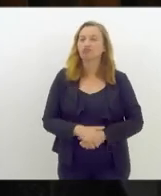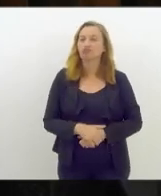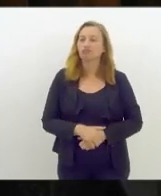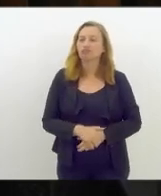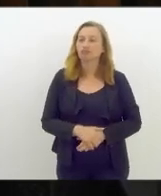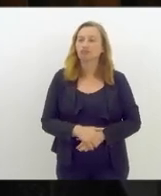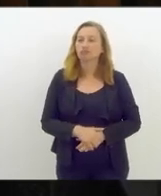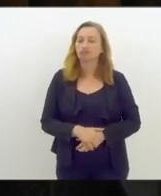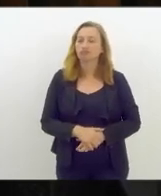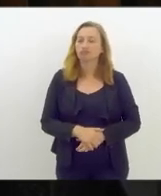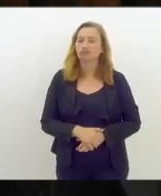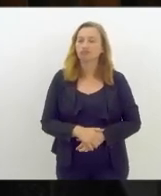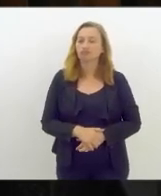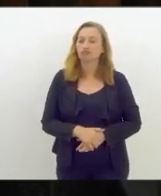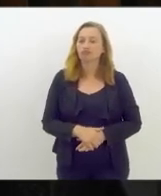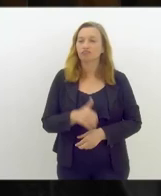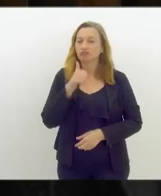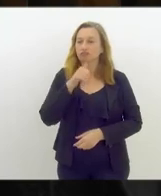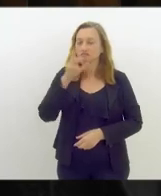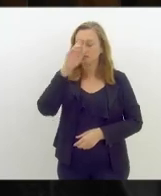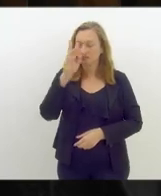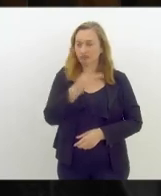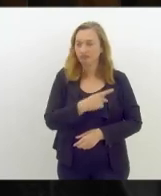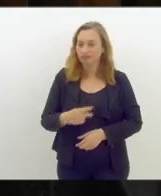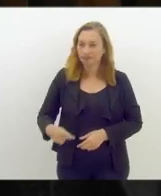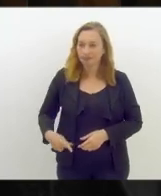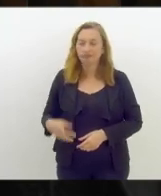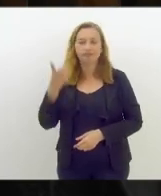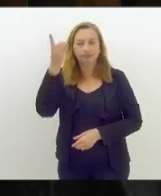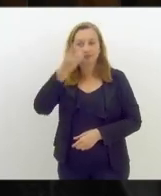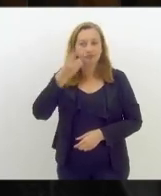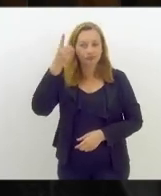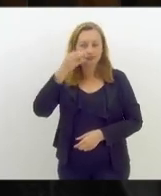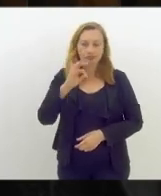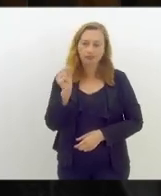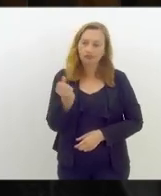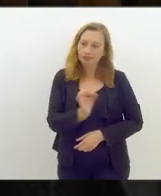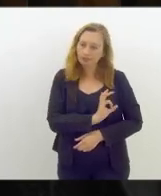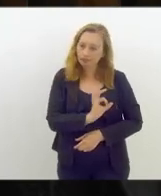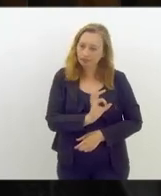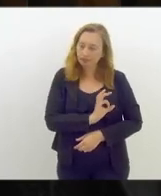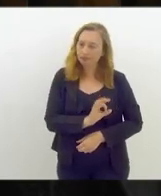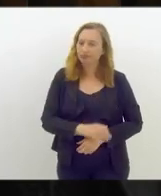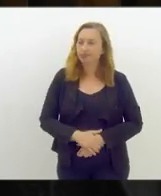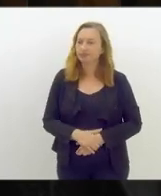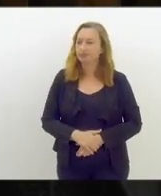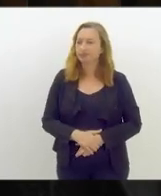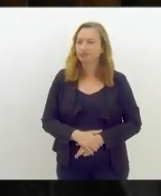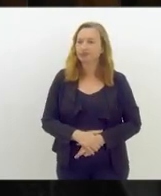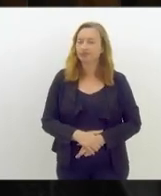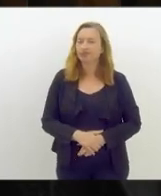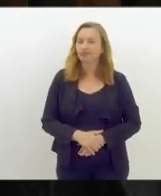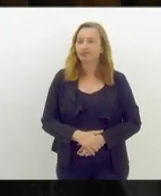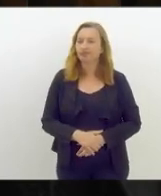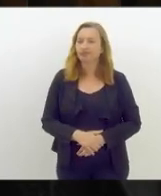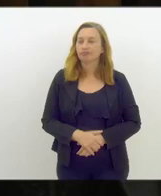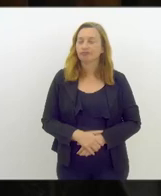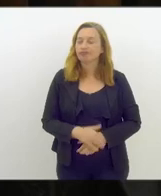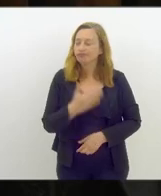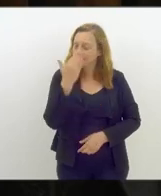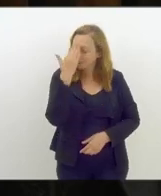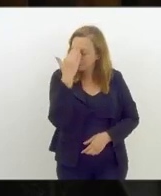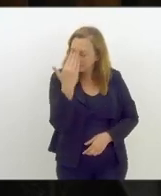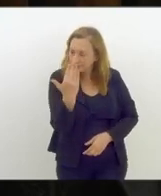preliminar, senhora presidente, deputada Marta Rocha, eu teria que